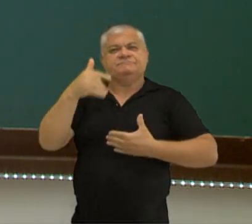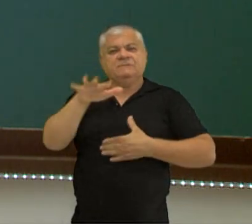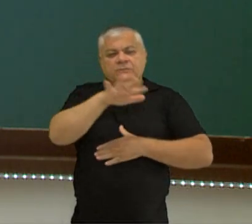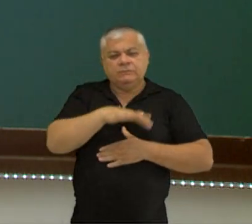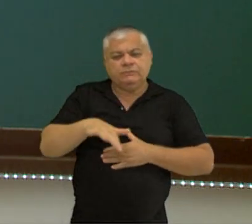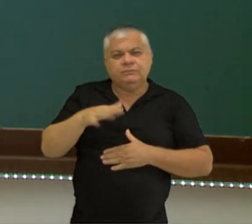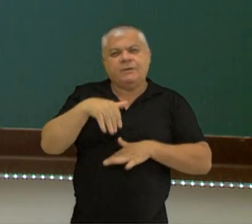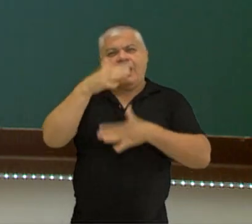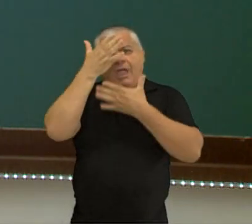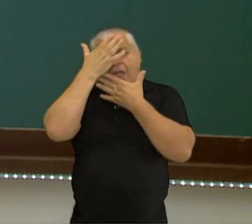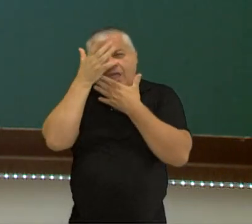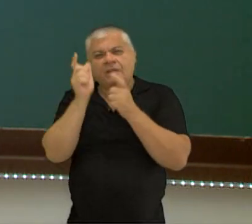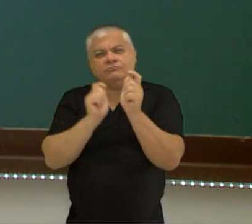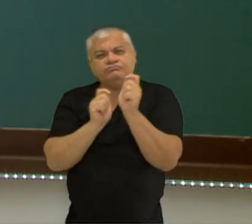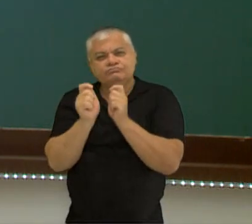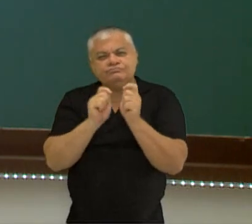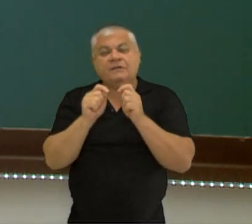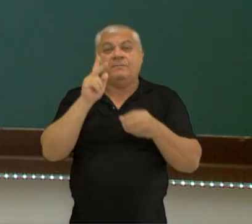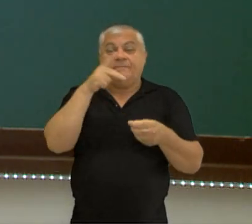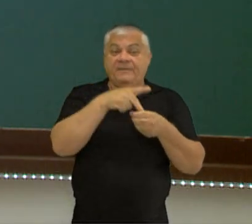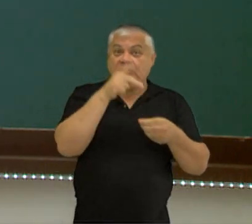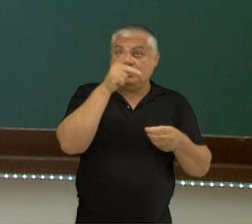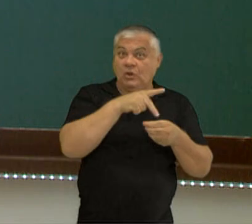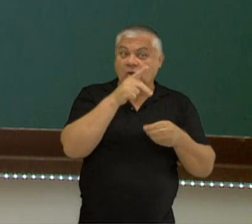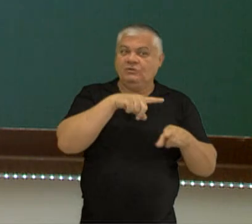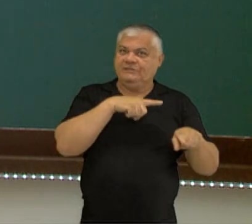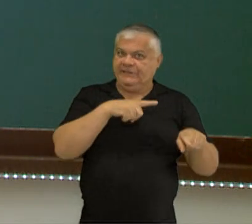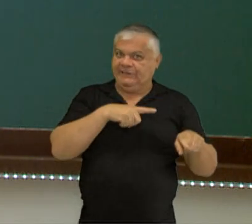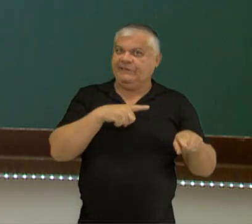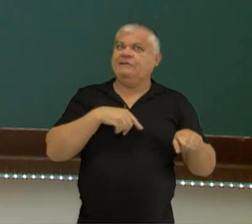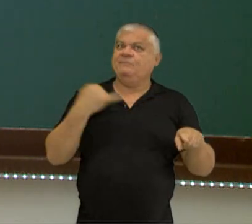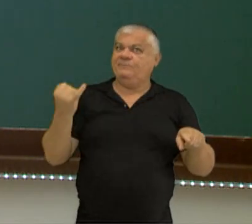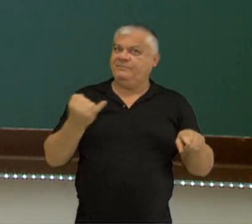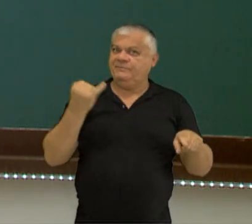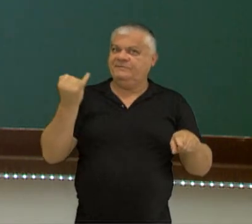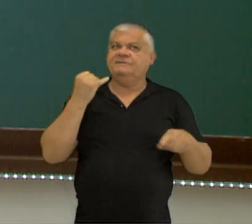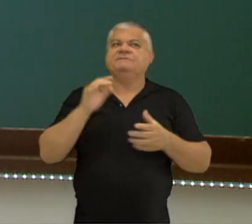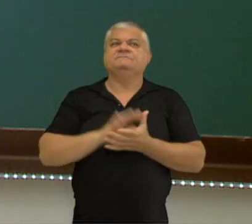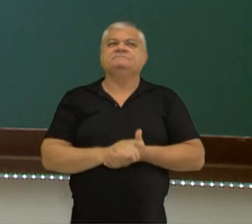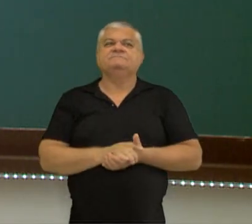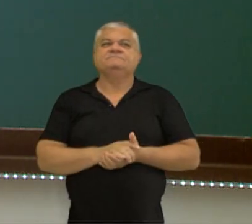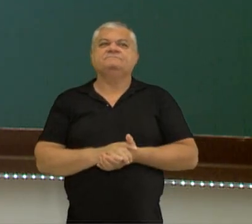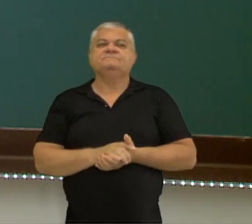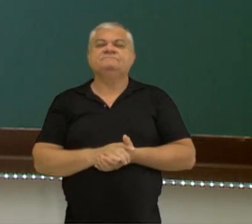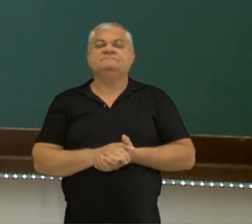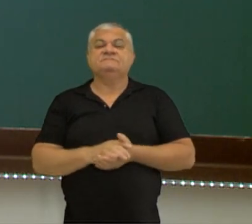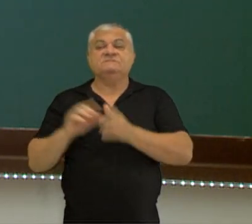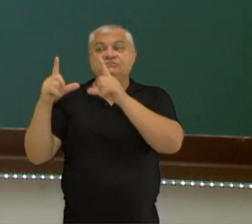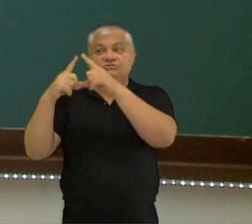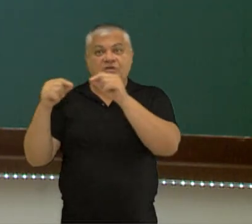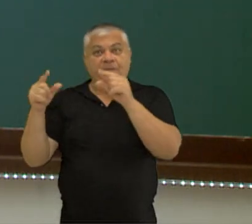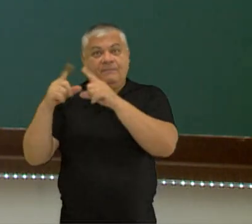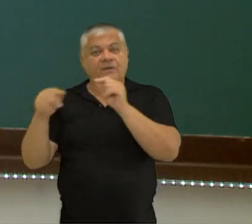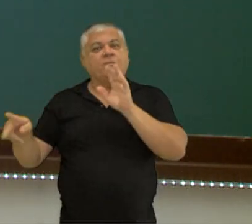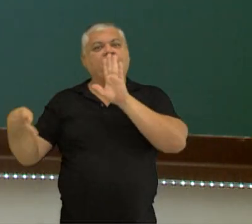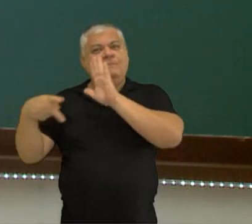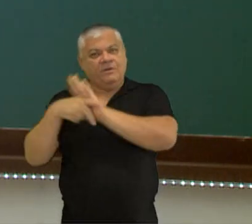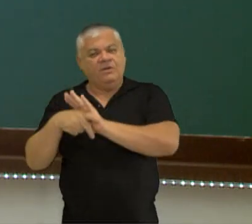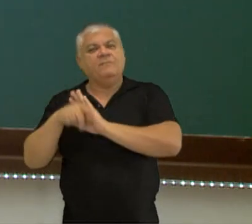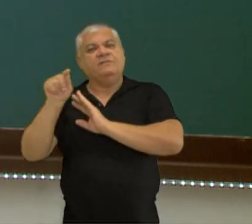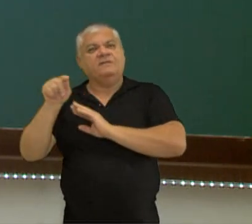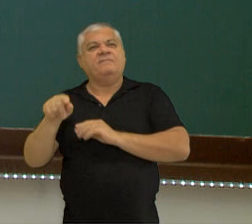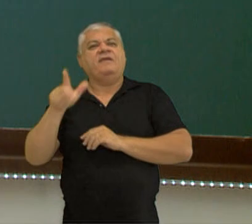e economicamente, por causa da exploração do petróleo, tem uma importância ali significativa. O Japão também faz parte